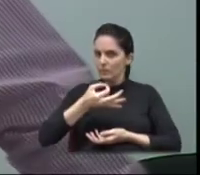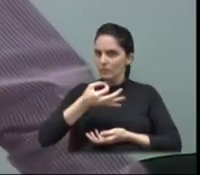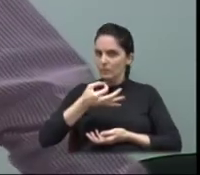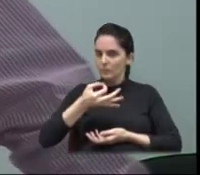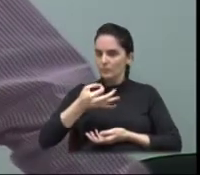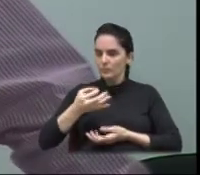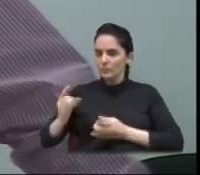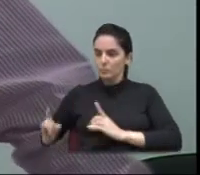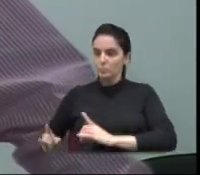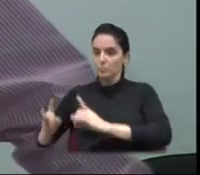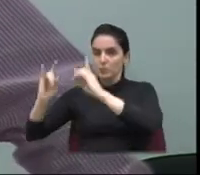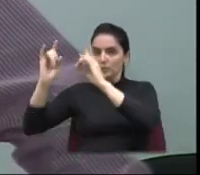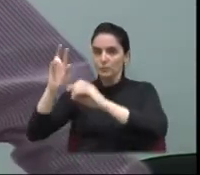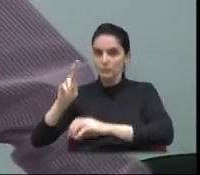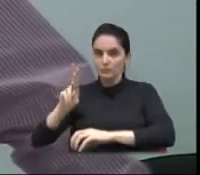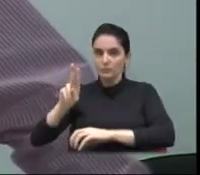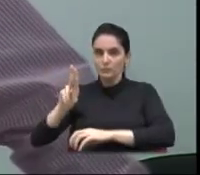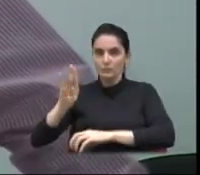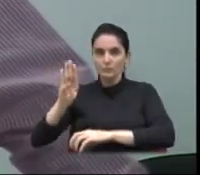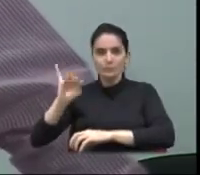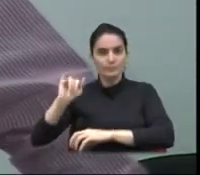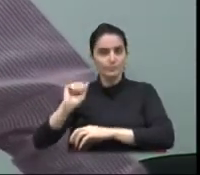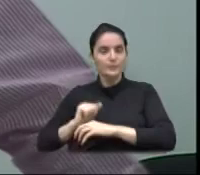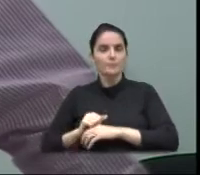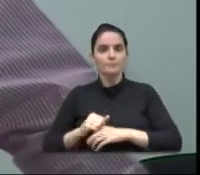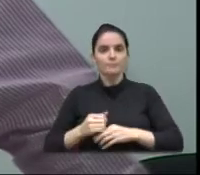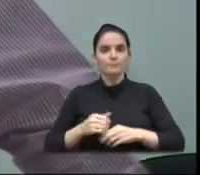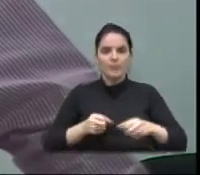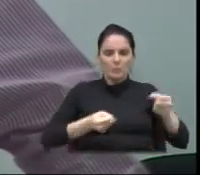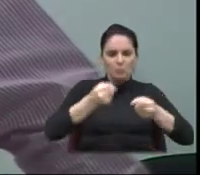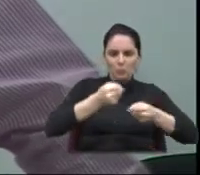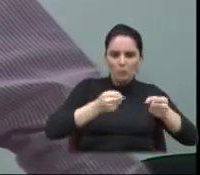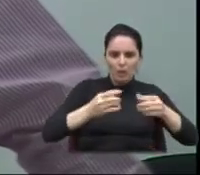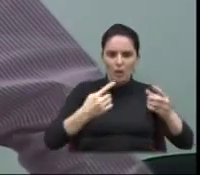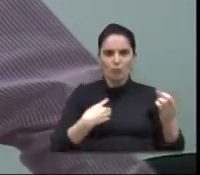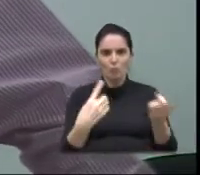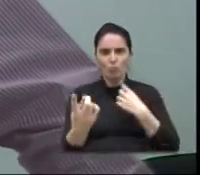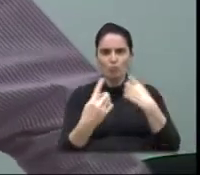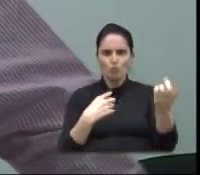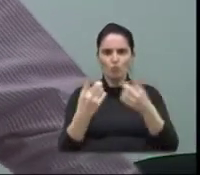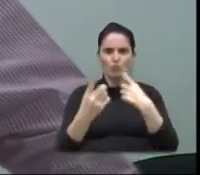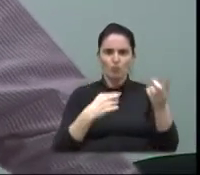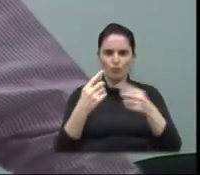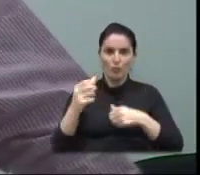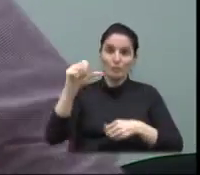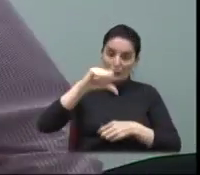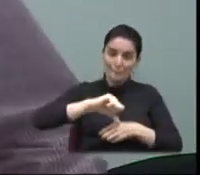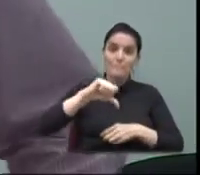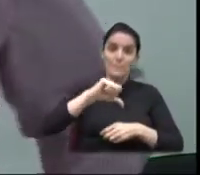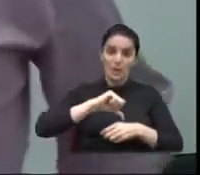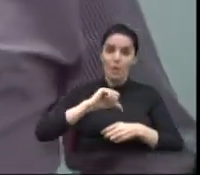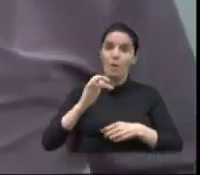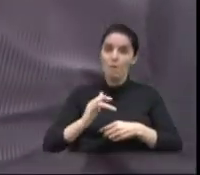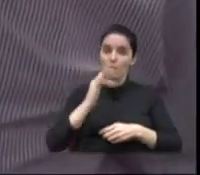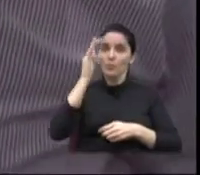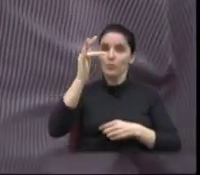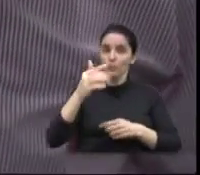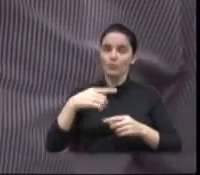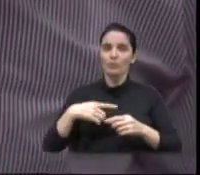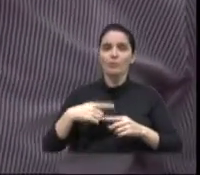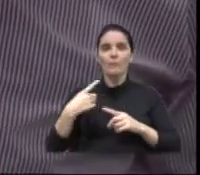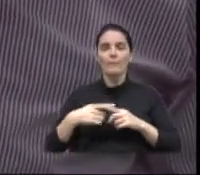do Rubi, o trânsito ali ficará ainda mais muito transtornos. Hoje, Limeira tem